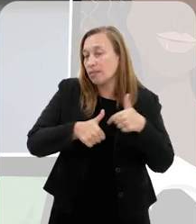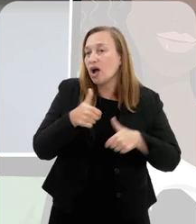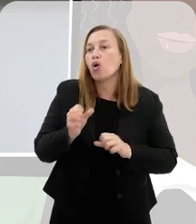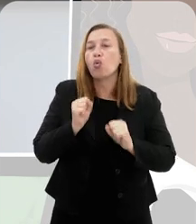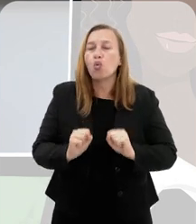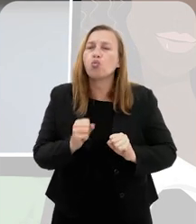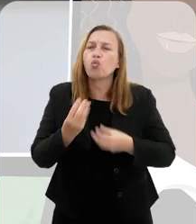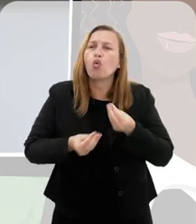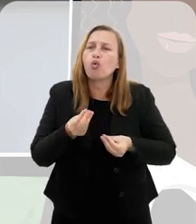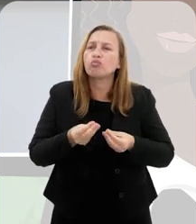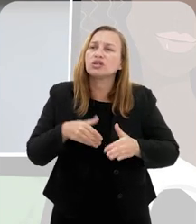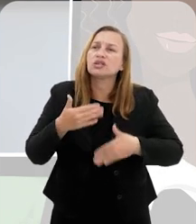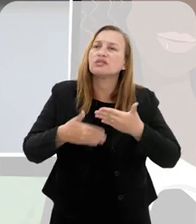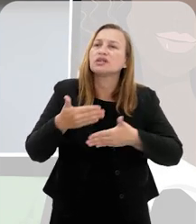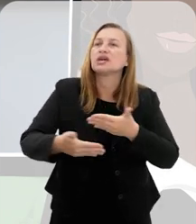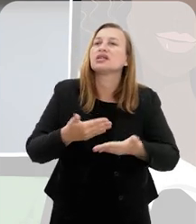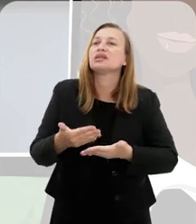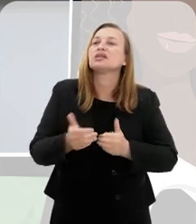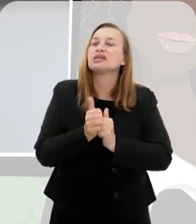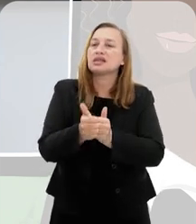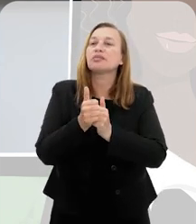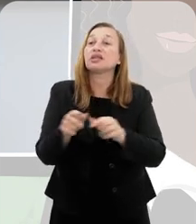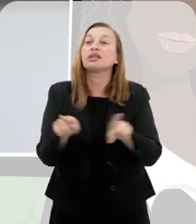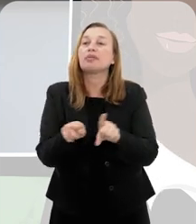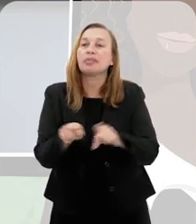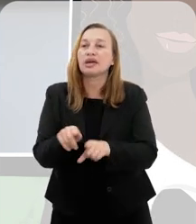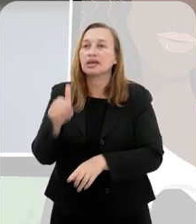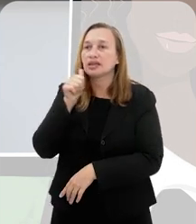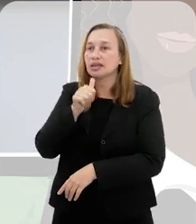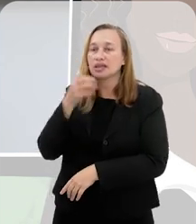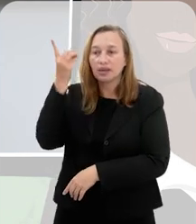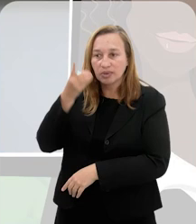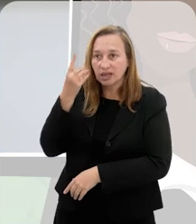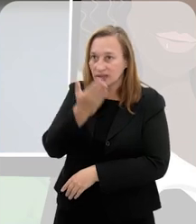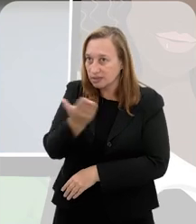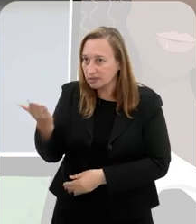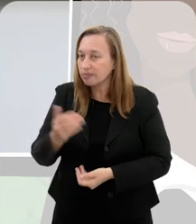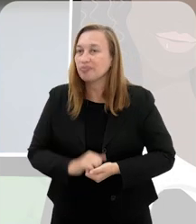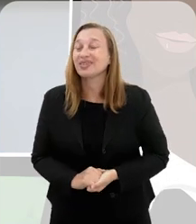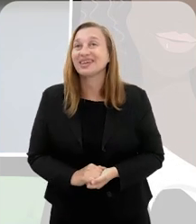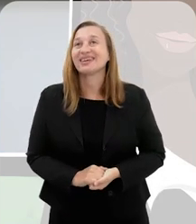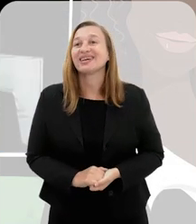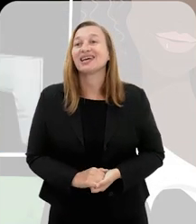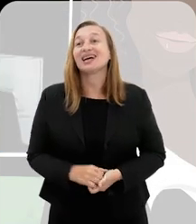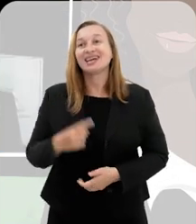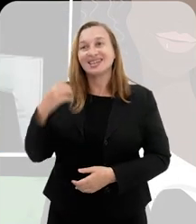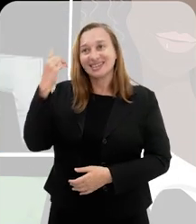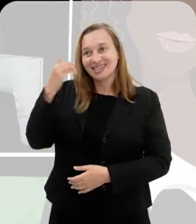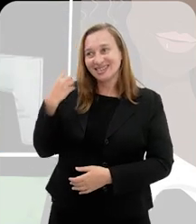é um trabalho. Como podemos avançar nesse segmento também, deputadas?